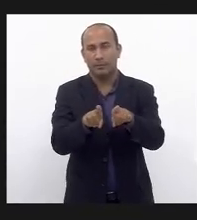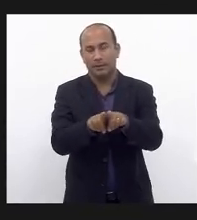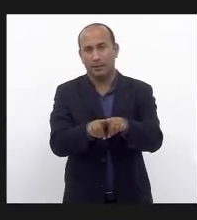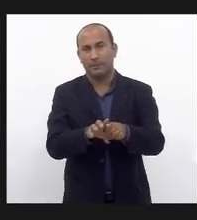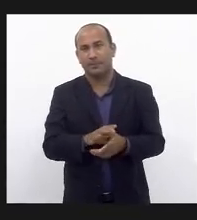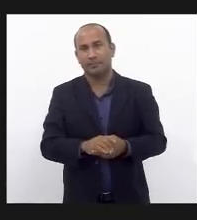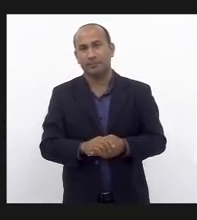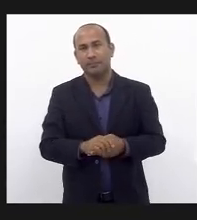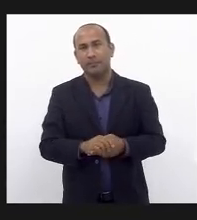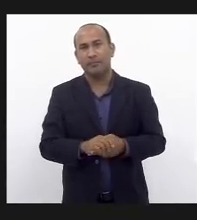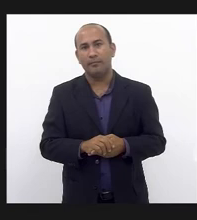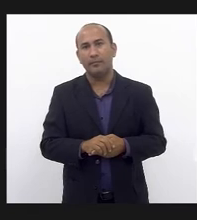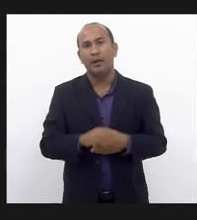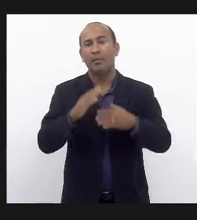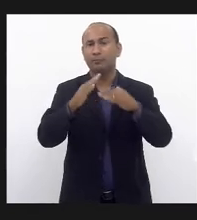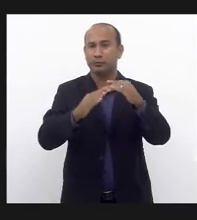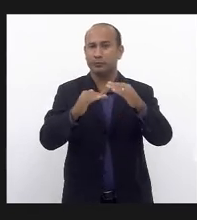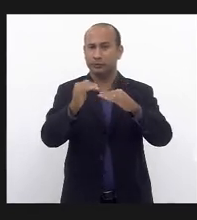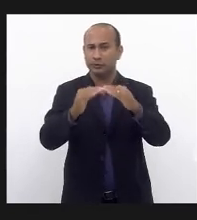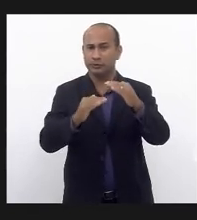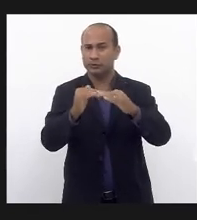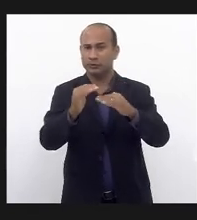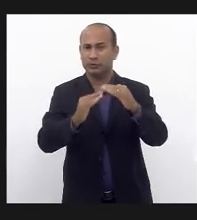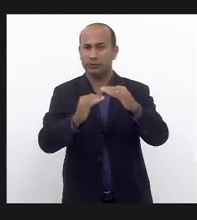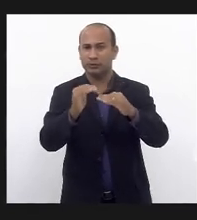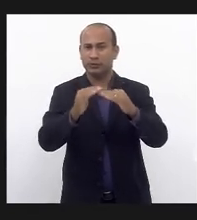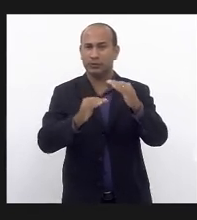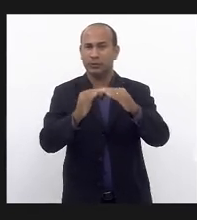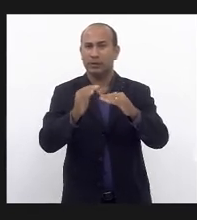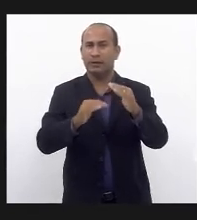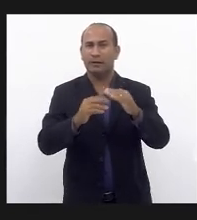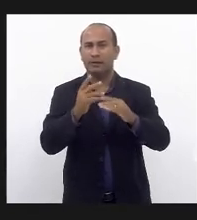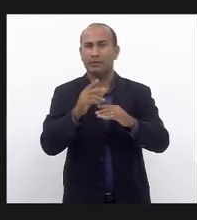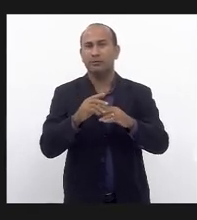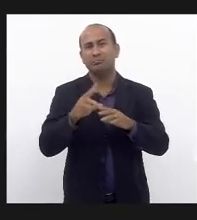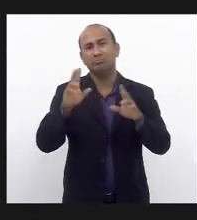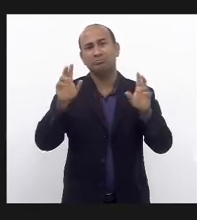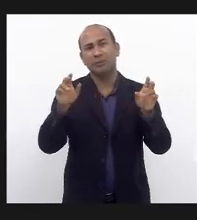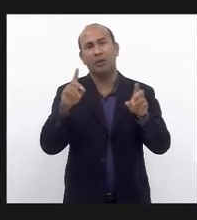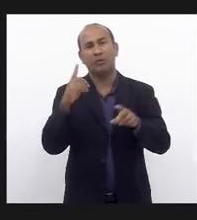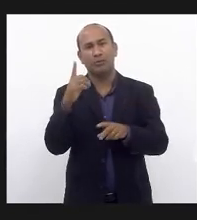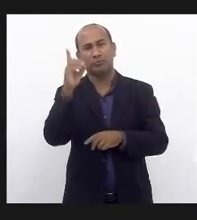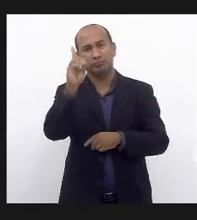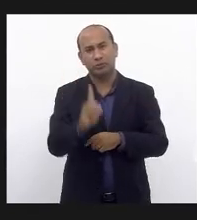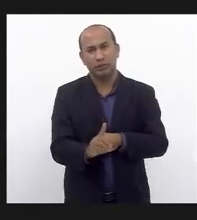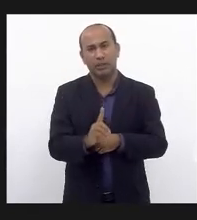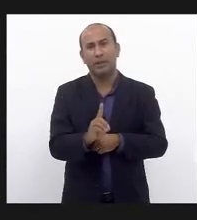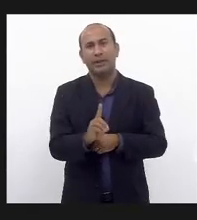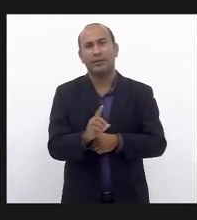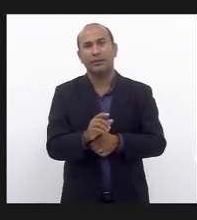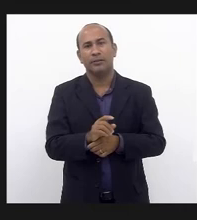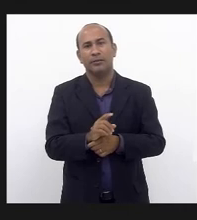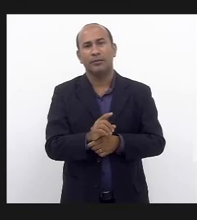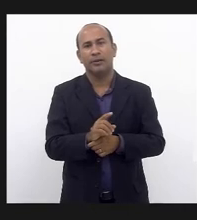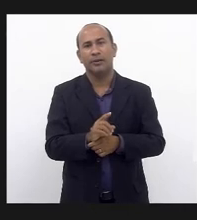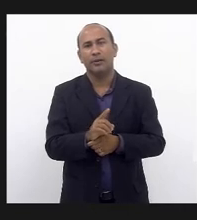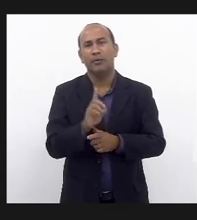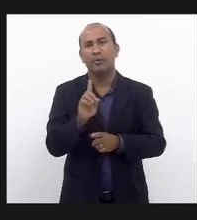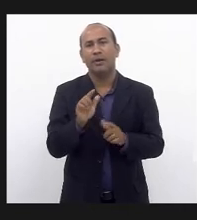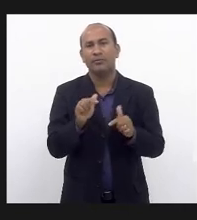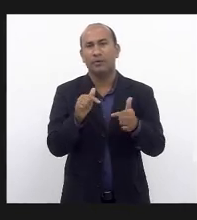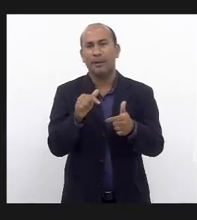inclusive funcionárias, com relação aos nossos direitos. Então, esse Março